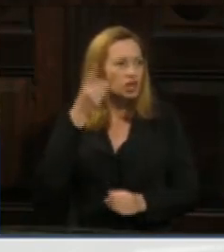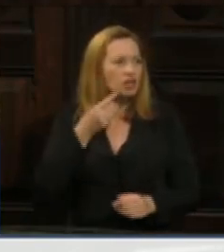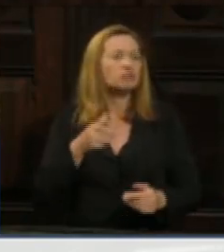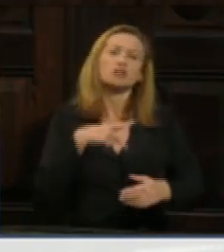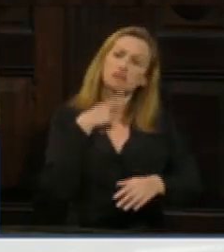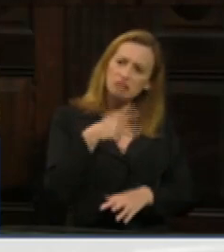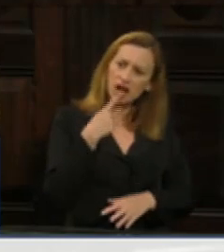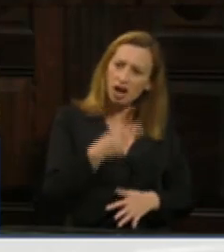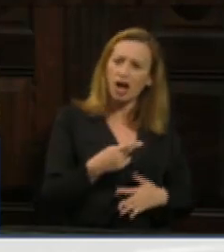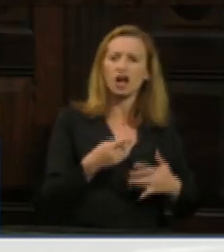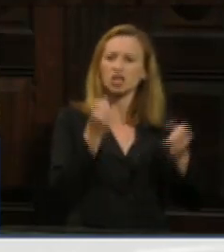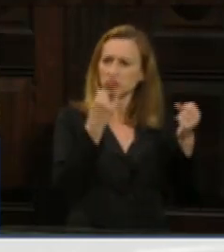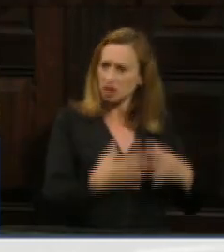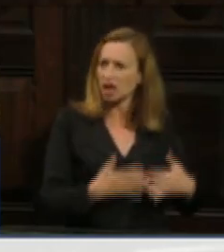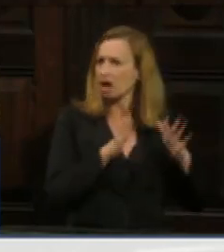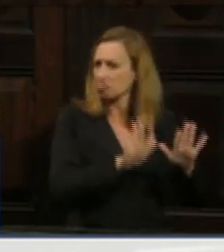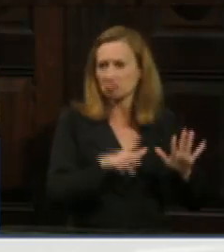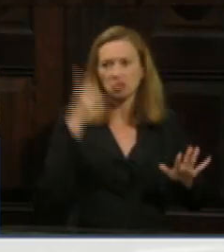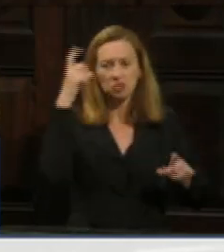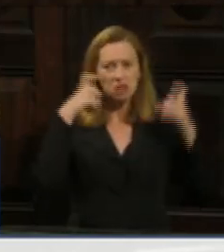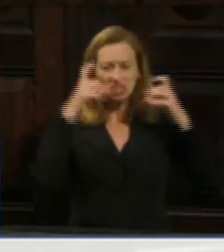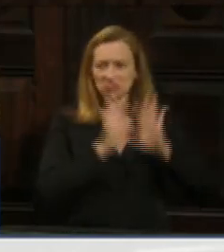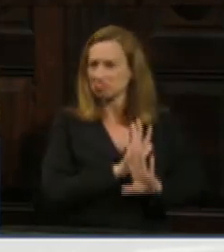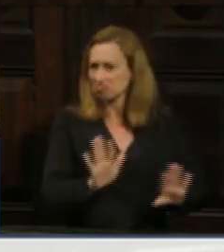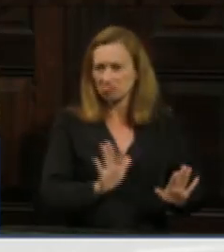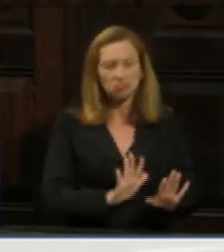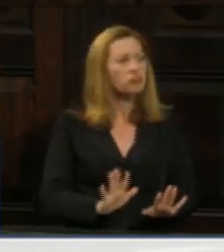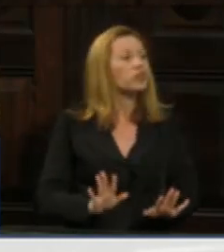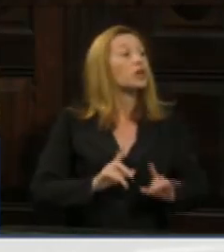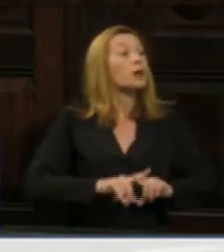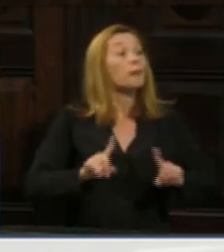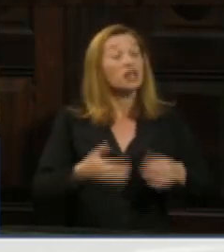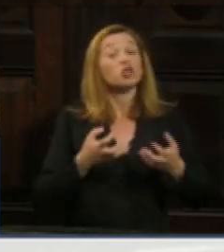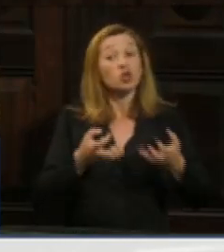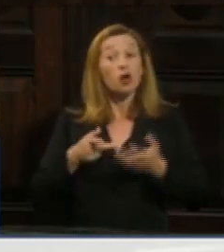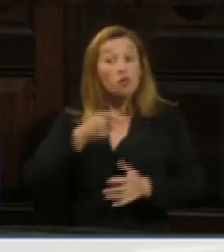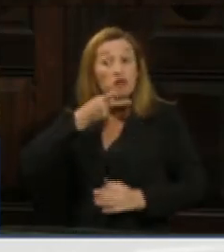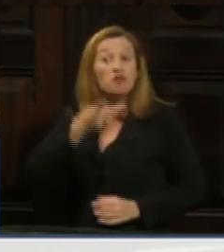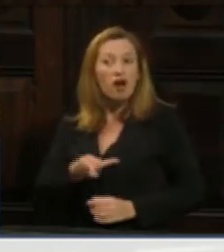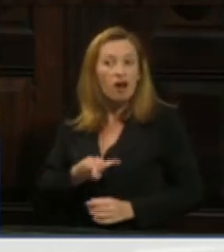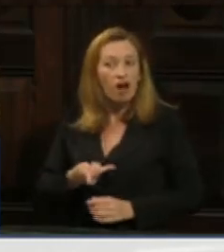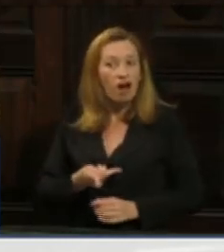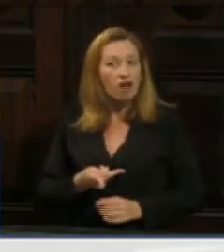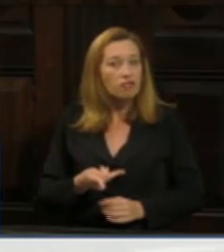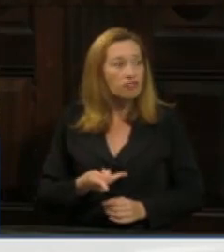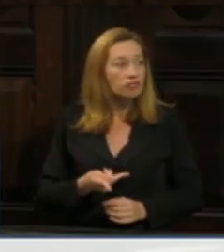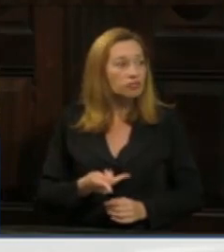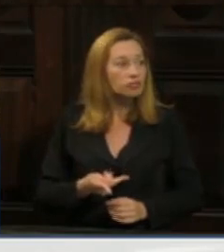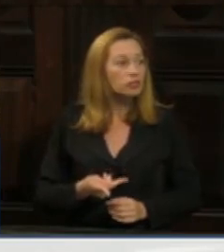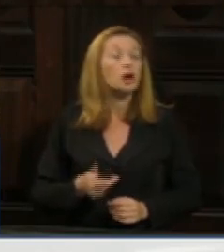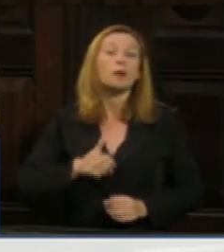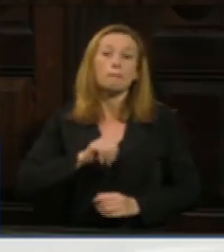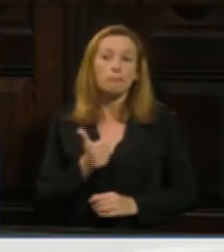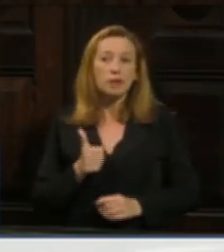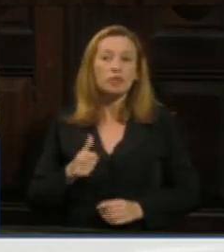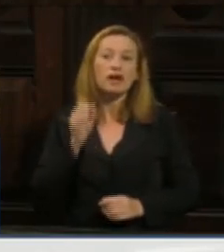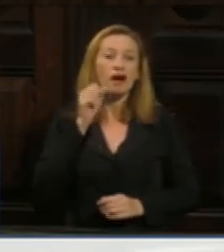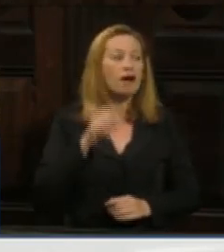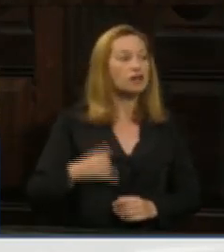eu, por exemplo, todo mês recebo 18.800 líquido, eu acho aproximadamente, e gasto todo mês 15 ou 16